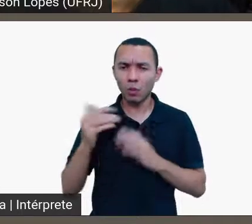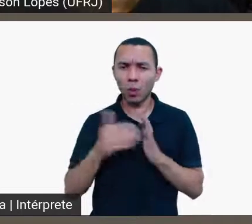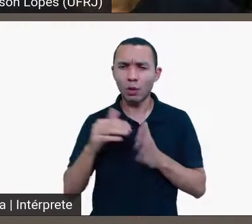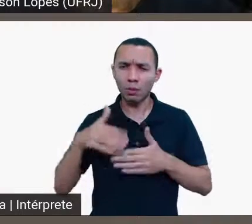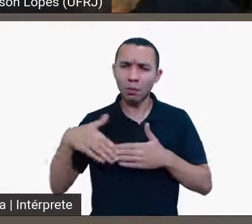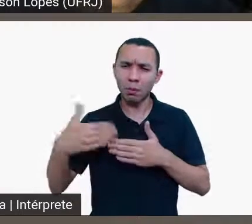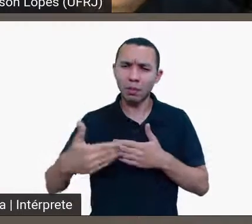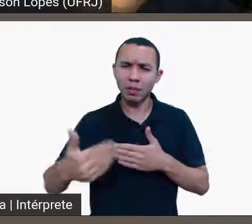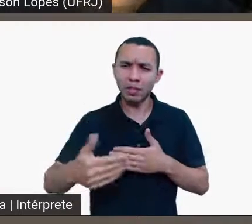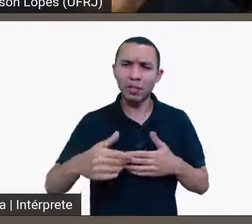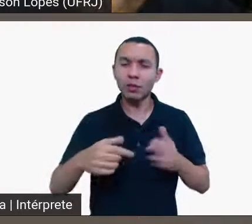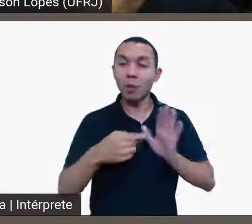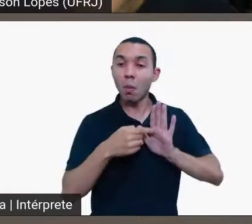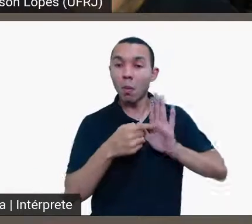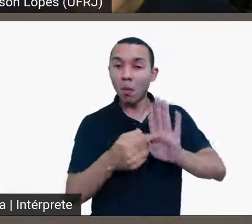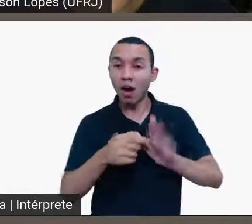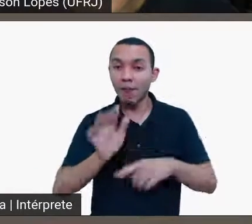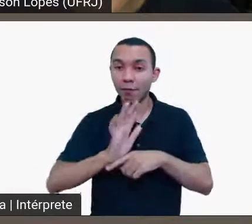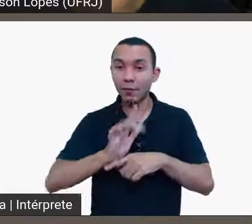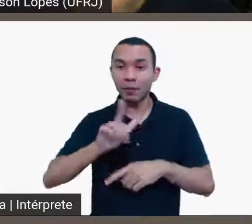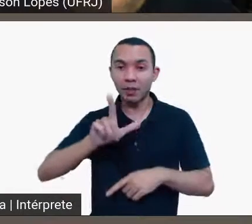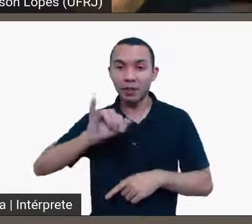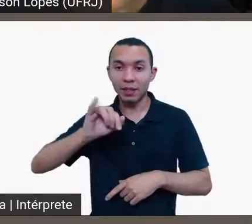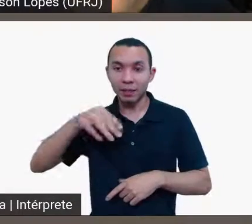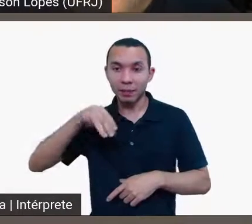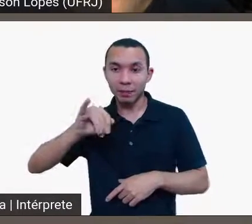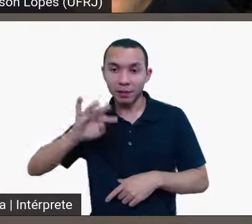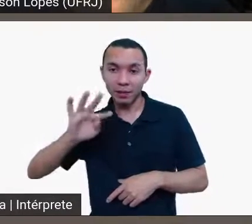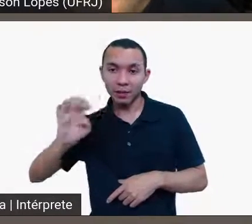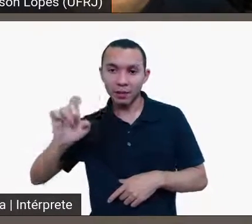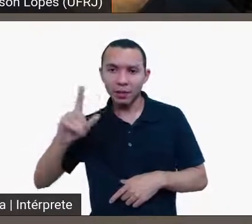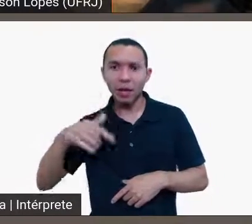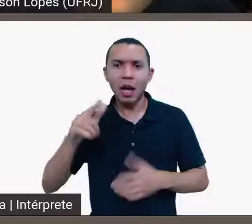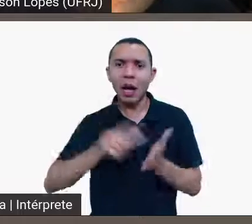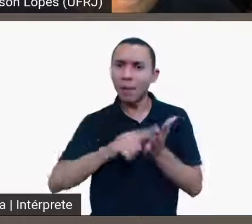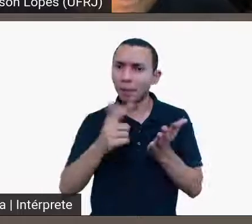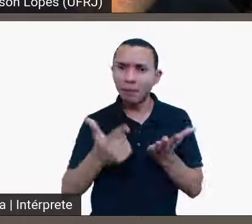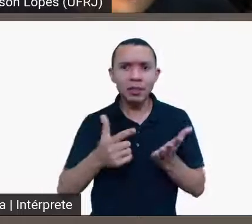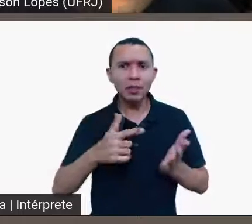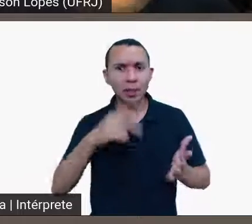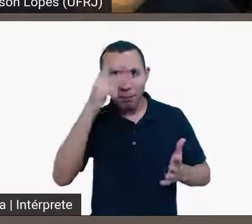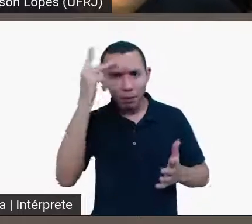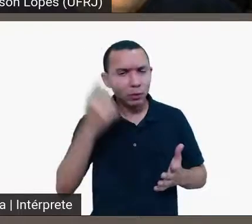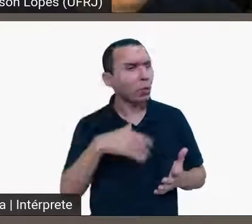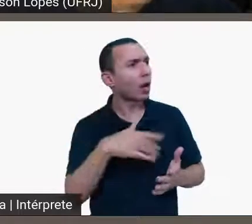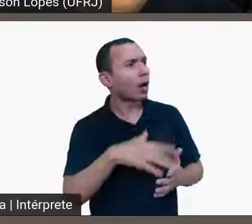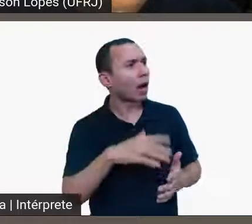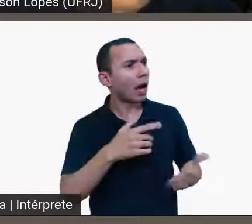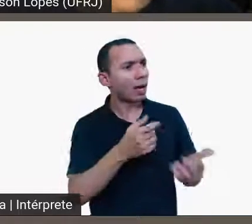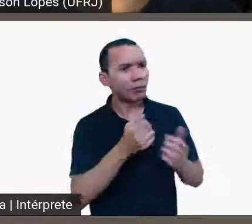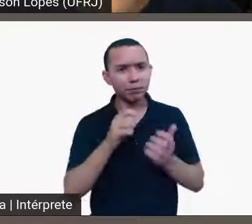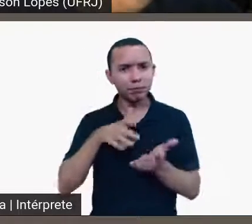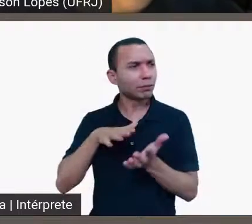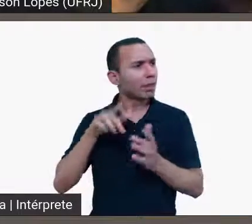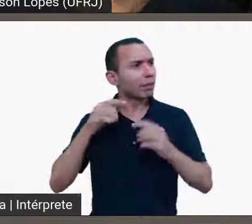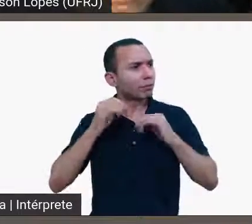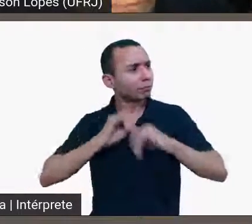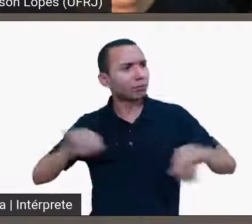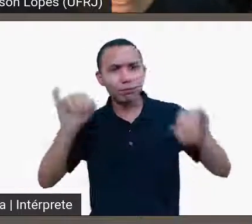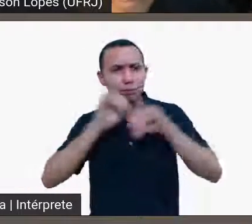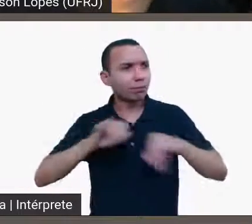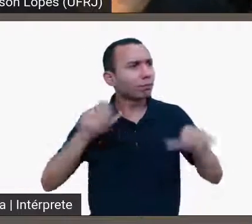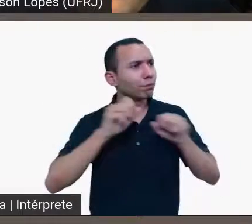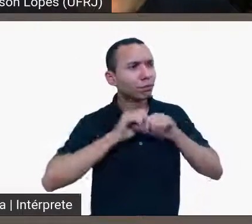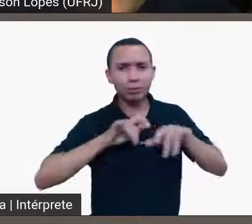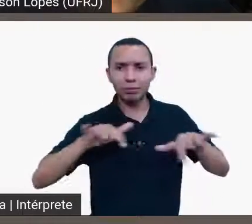foi uma repercussão enorme na imprensa. Teve muito artigo de jornal. O Mário Peixoto aparecia por uma questão